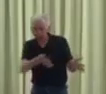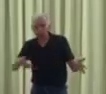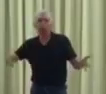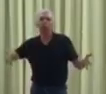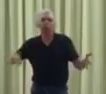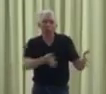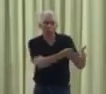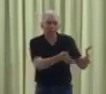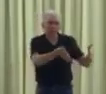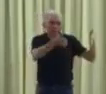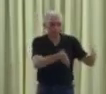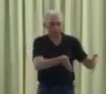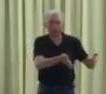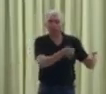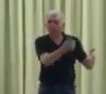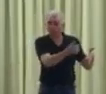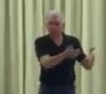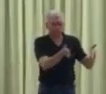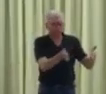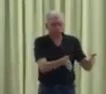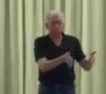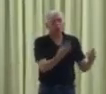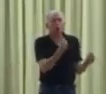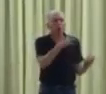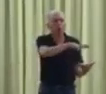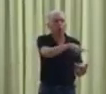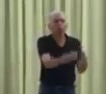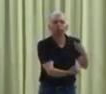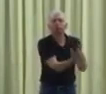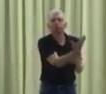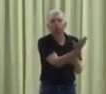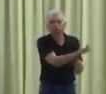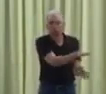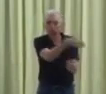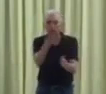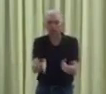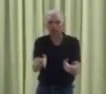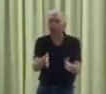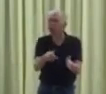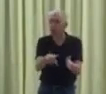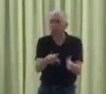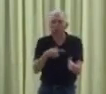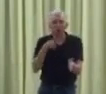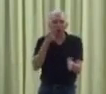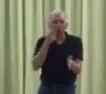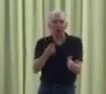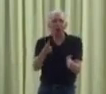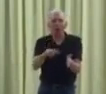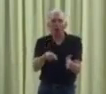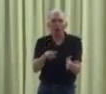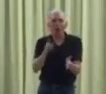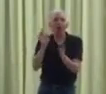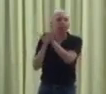Então, toda a primeira parte da Gênese é a origem do planeta. A segunda parte, fascinante, os